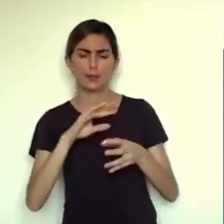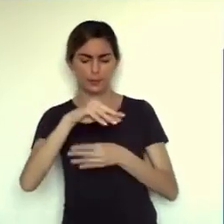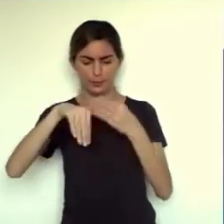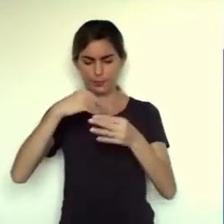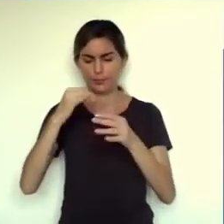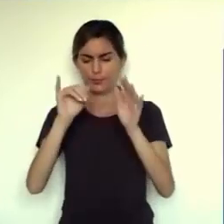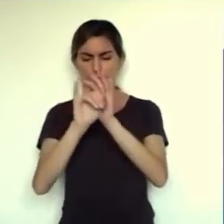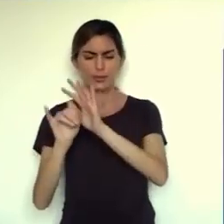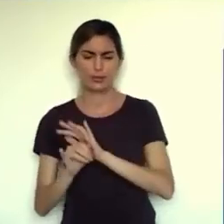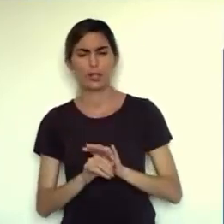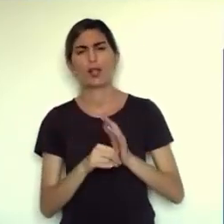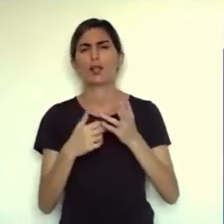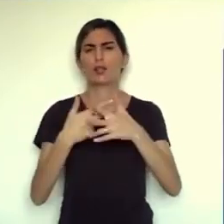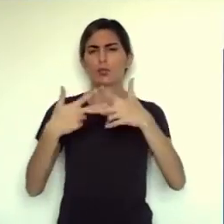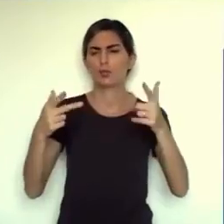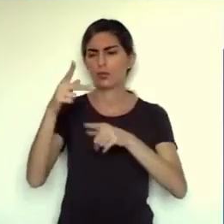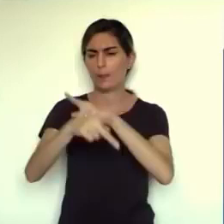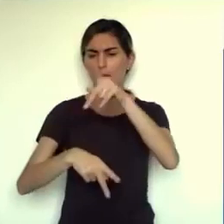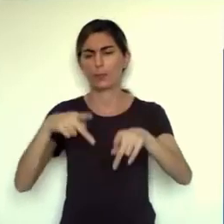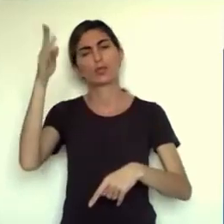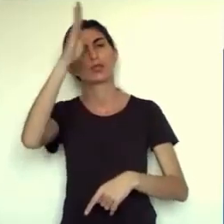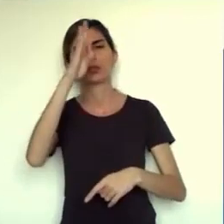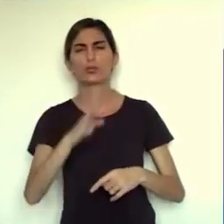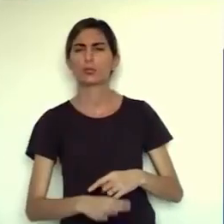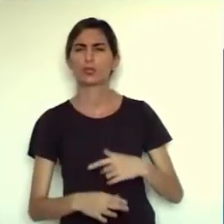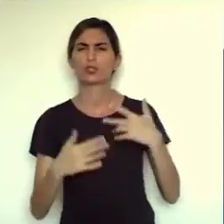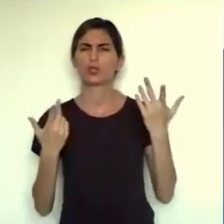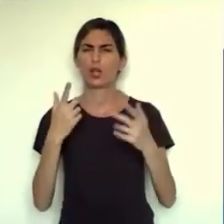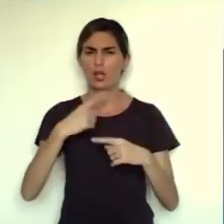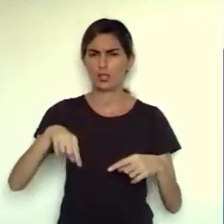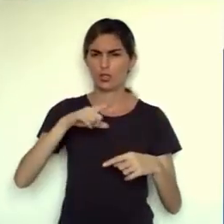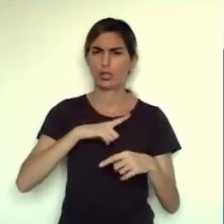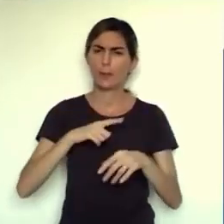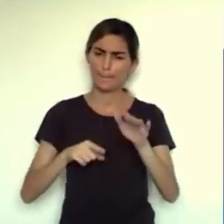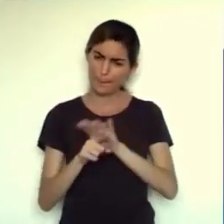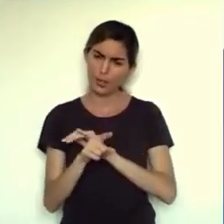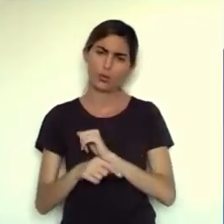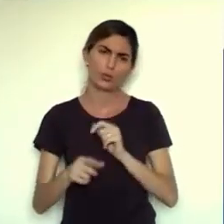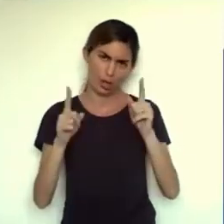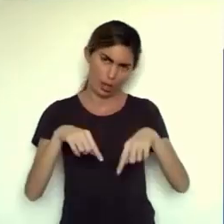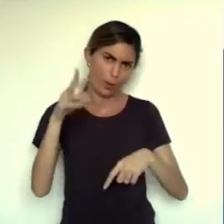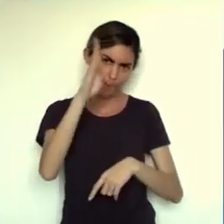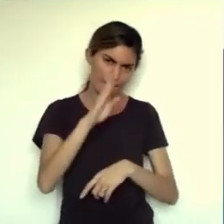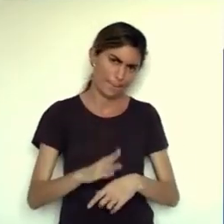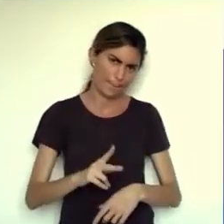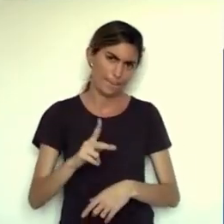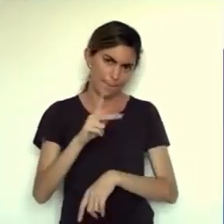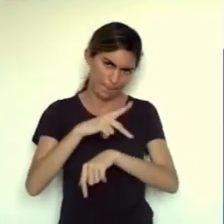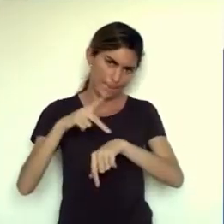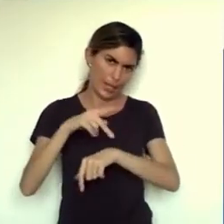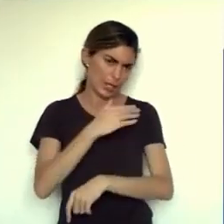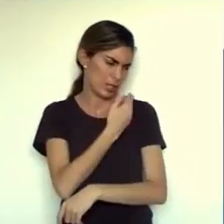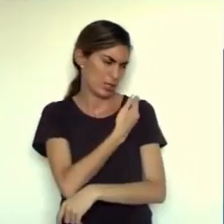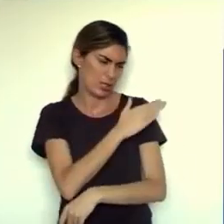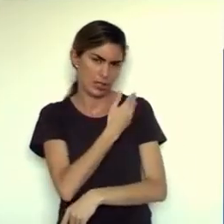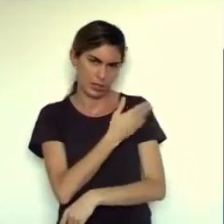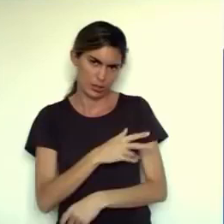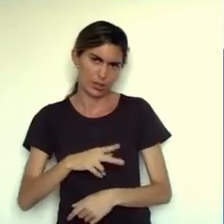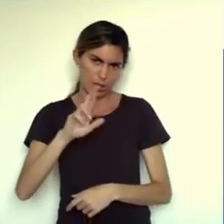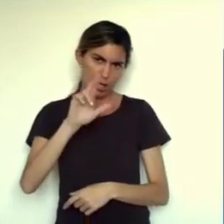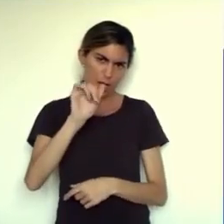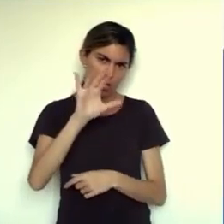sabendo dessa composição identitária de que forma a população brasileira, a gente deixa uma pergunta: é um país racista?